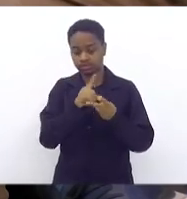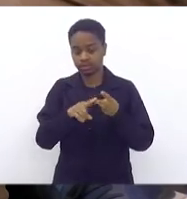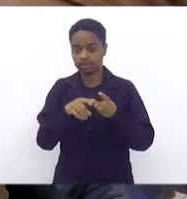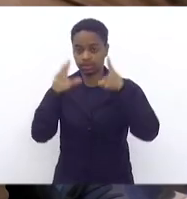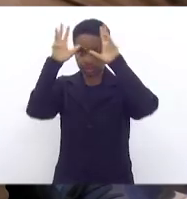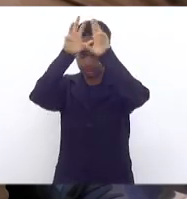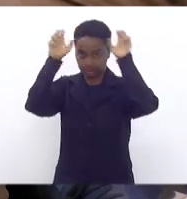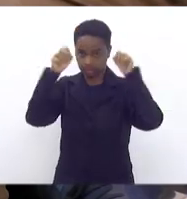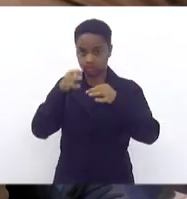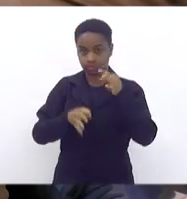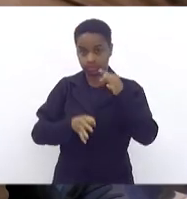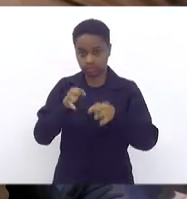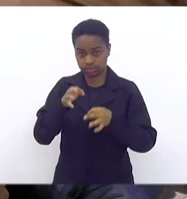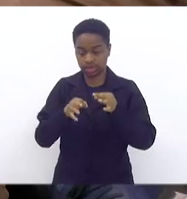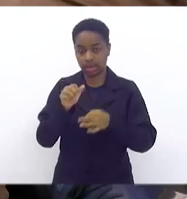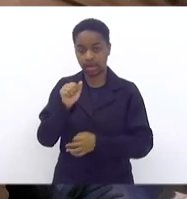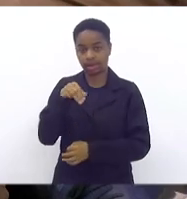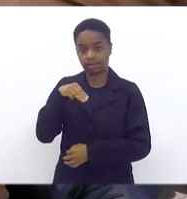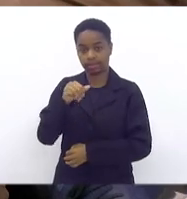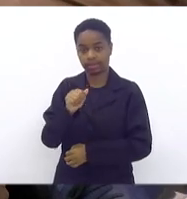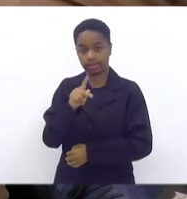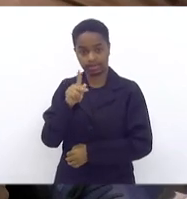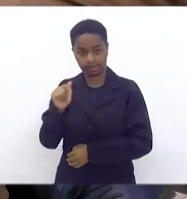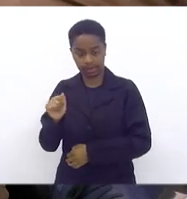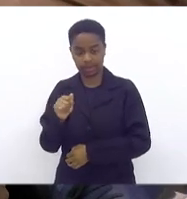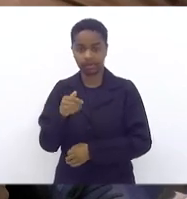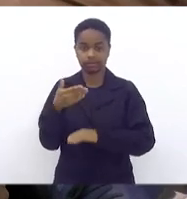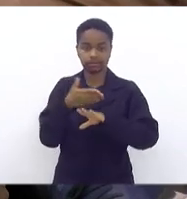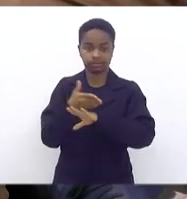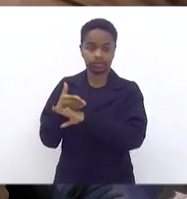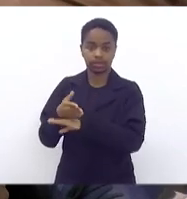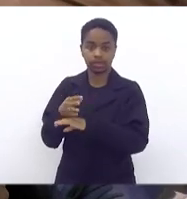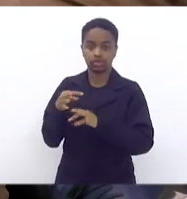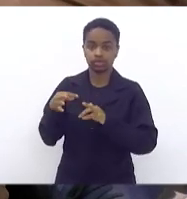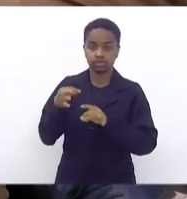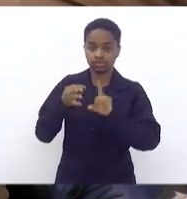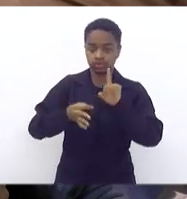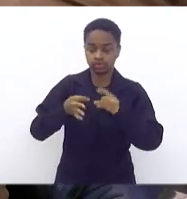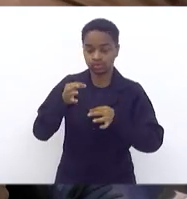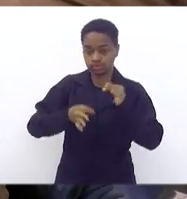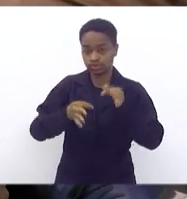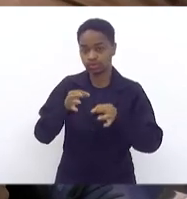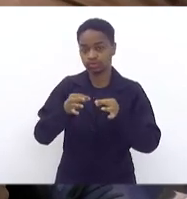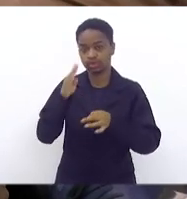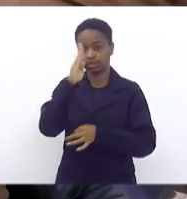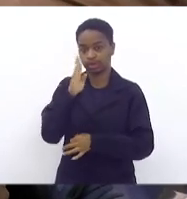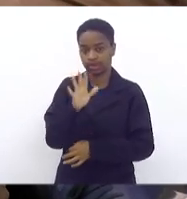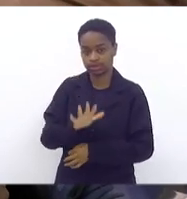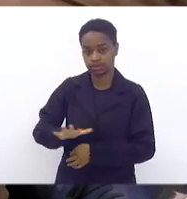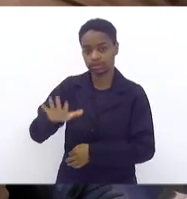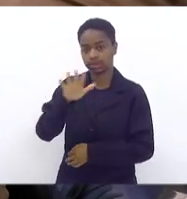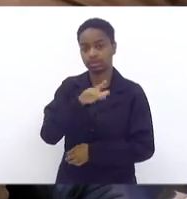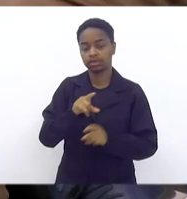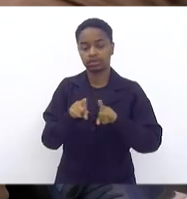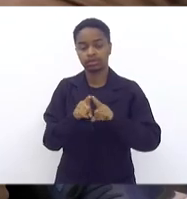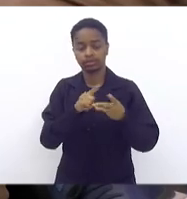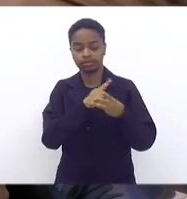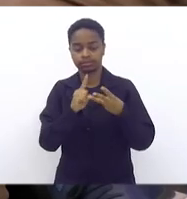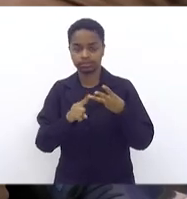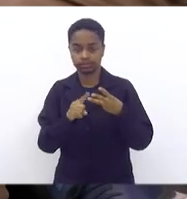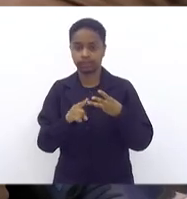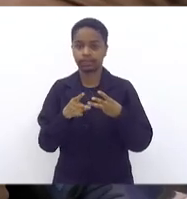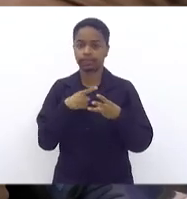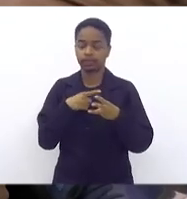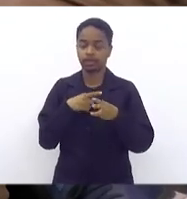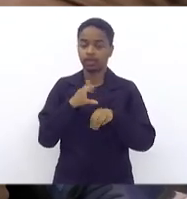Tribunal de Justiça do Amapá na qual participaram magistrados do Brasil todo e fizemos formações estamos em andamento